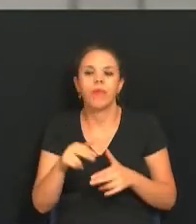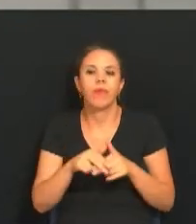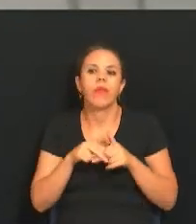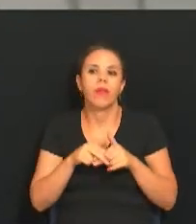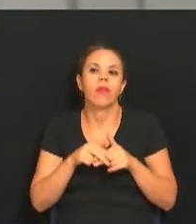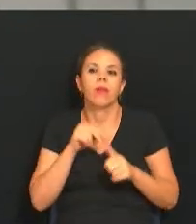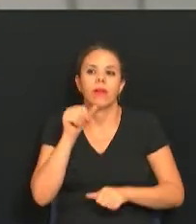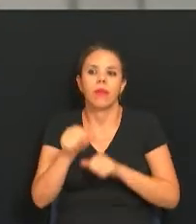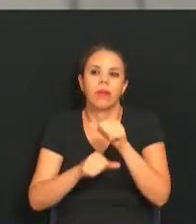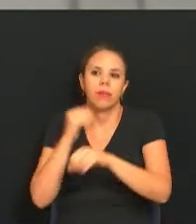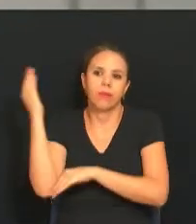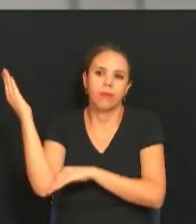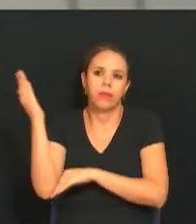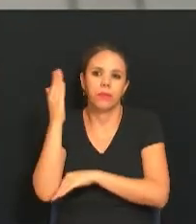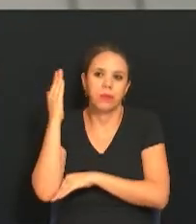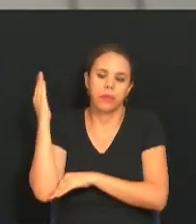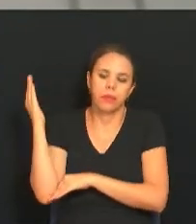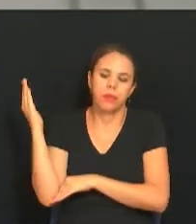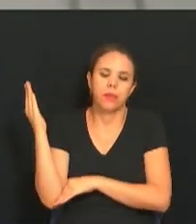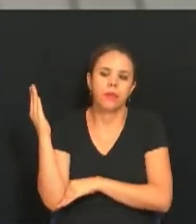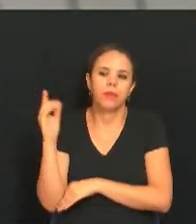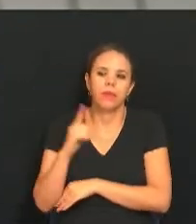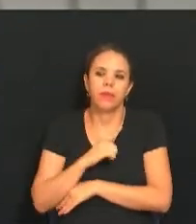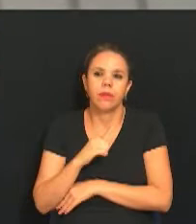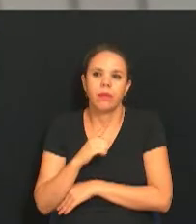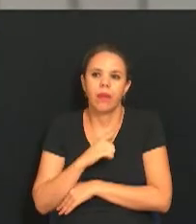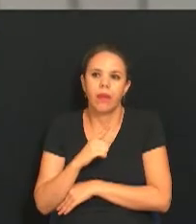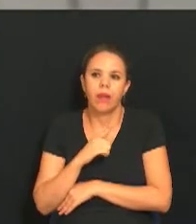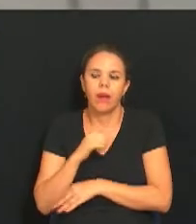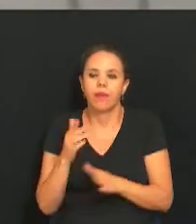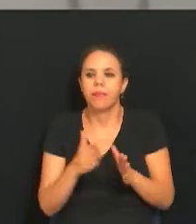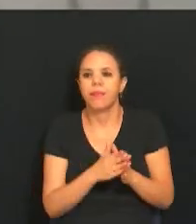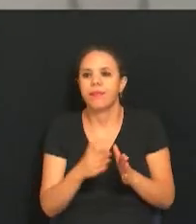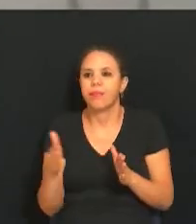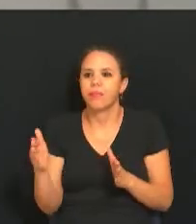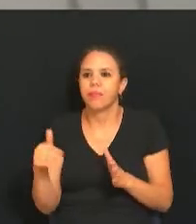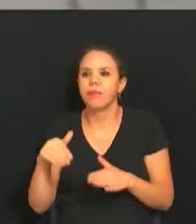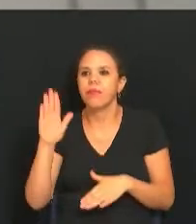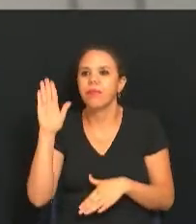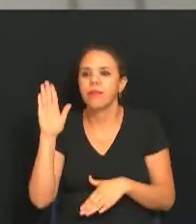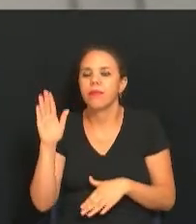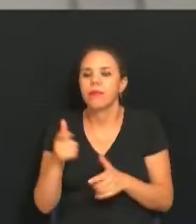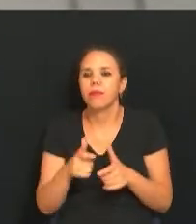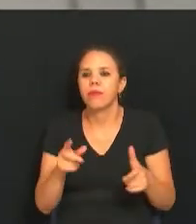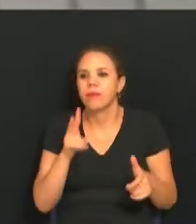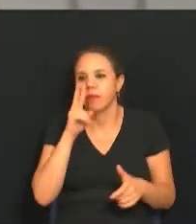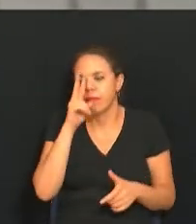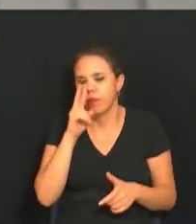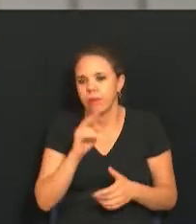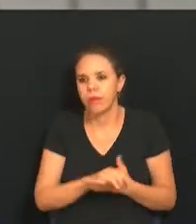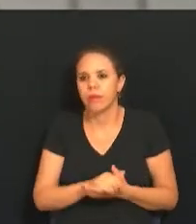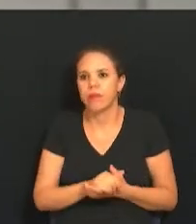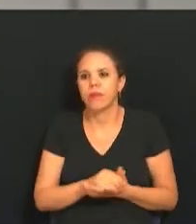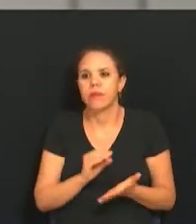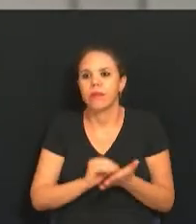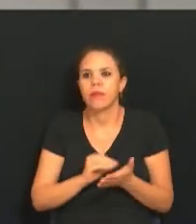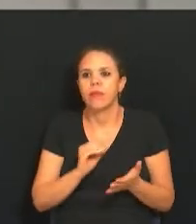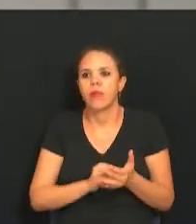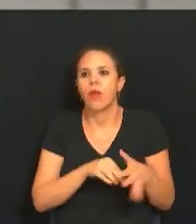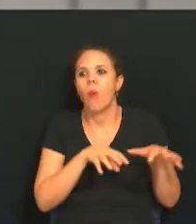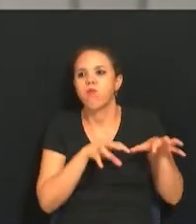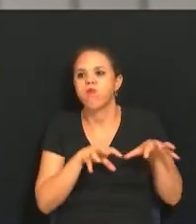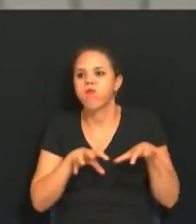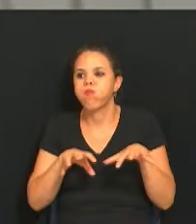mudanças climáticas, a gente tem tido períodos mais extensos, né, de falta de chuva,